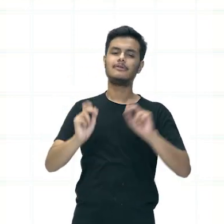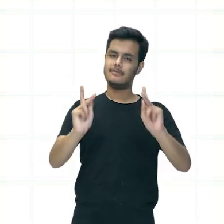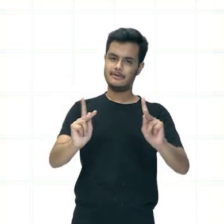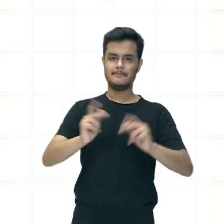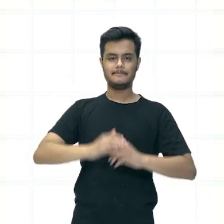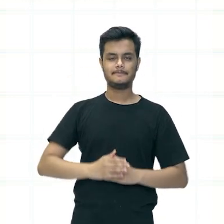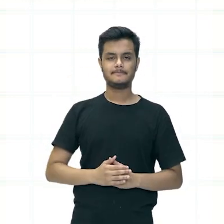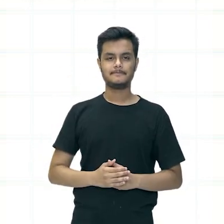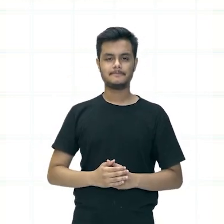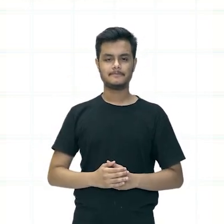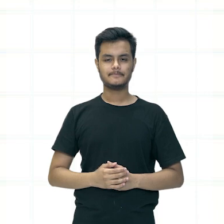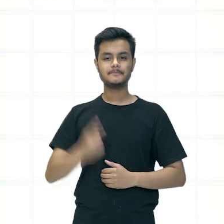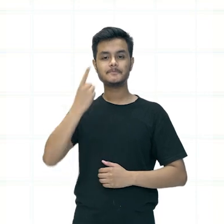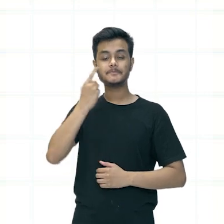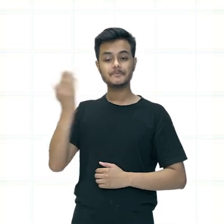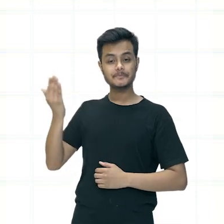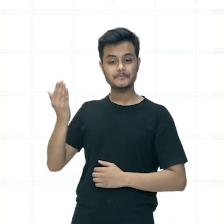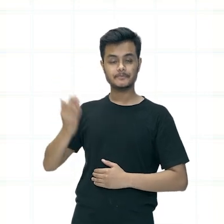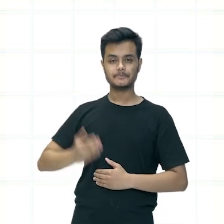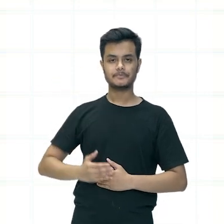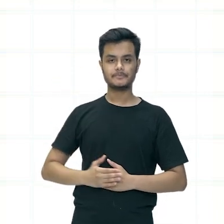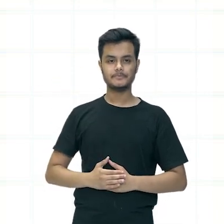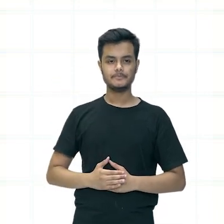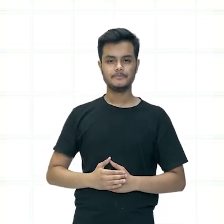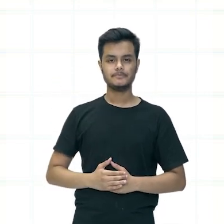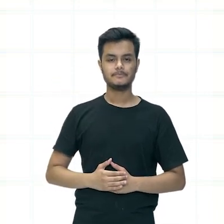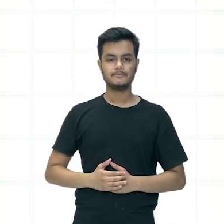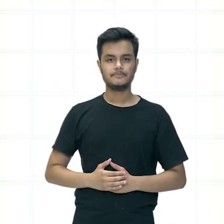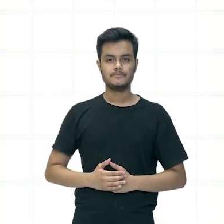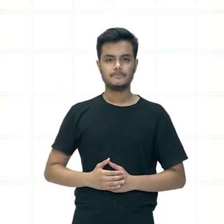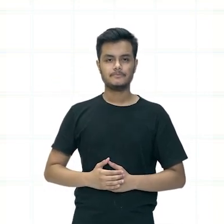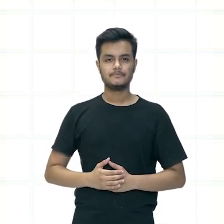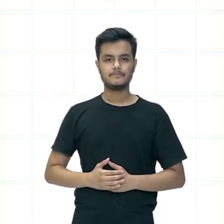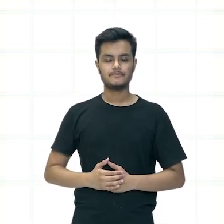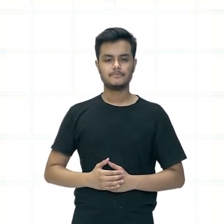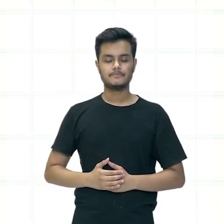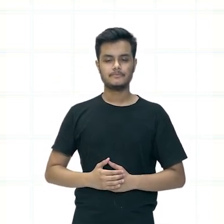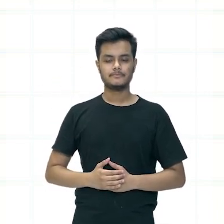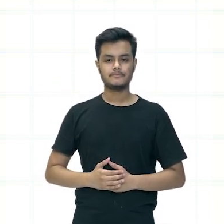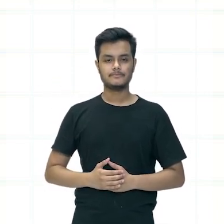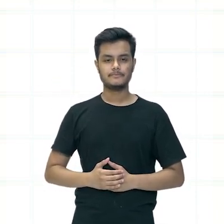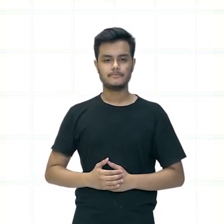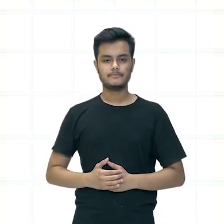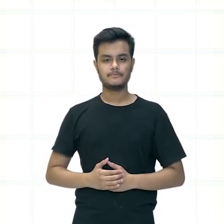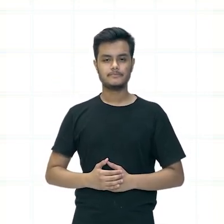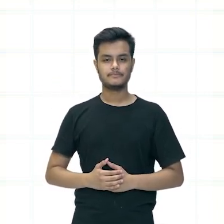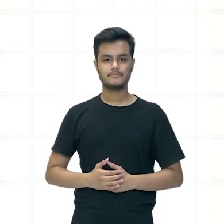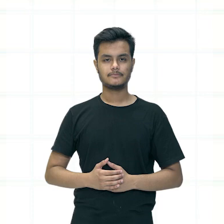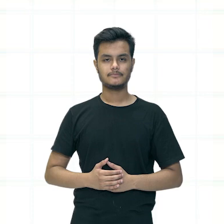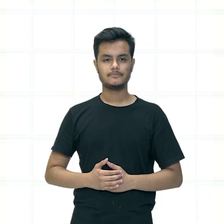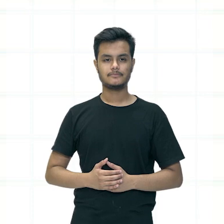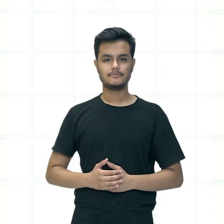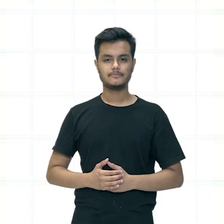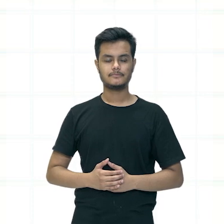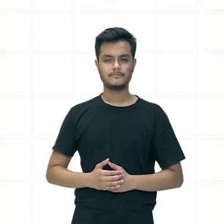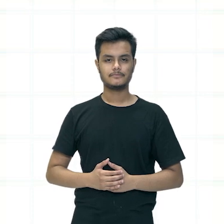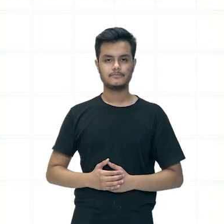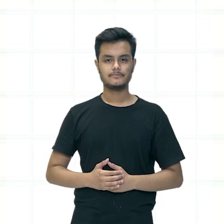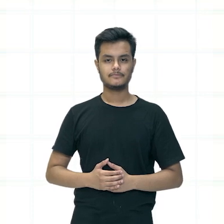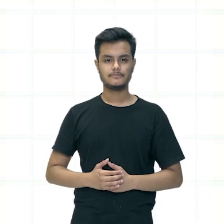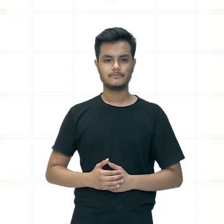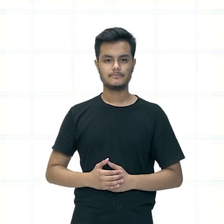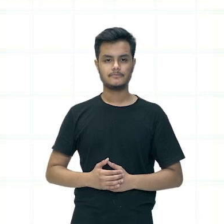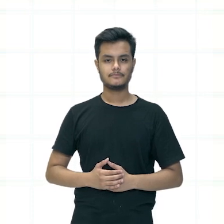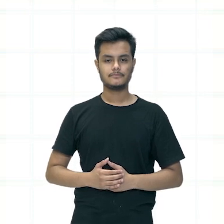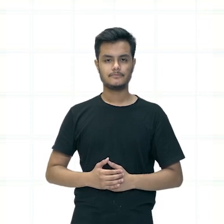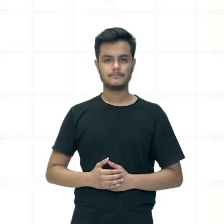ok? Vejam o próximo. Did Mateus exercise last week? Yes, he did. Ou no,